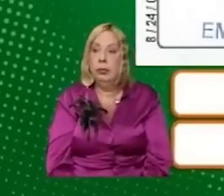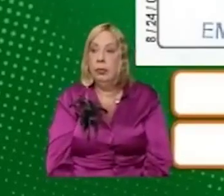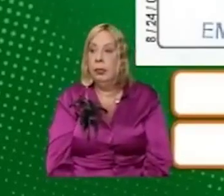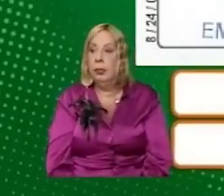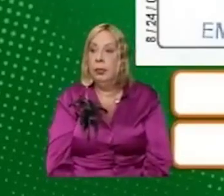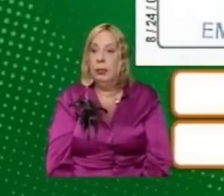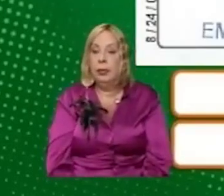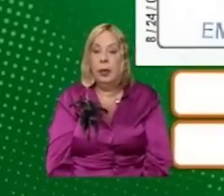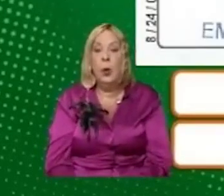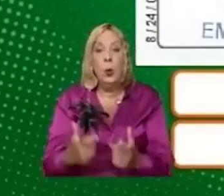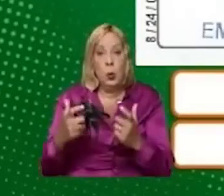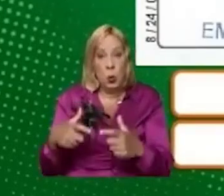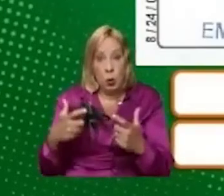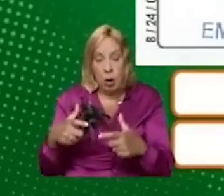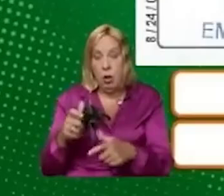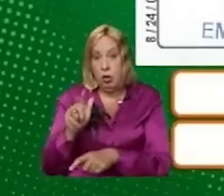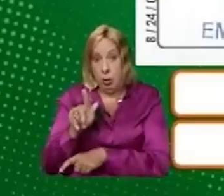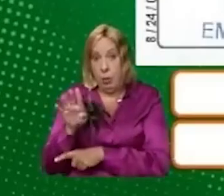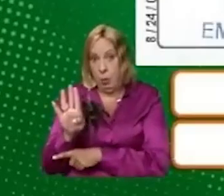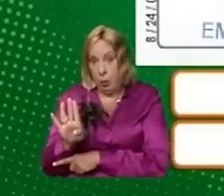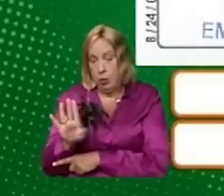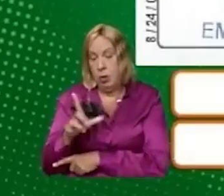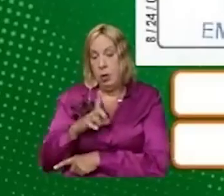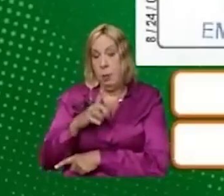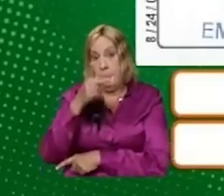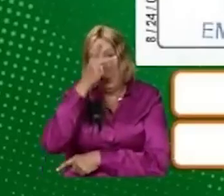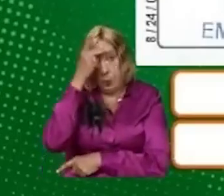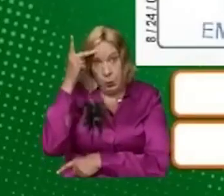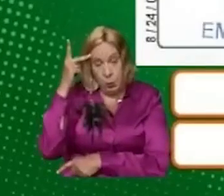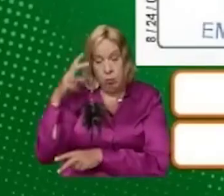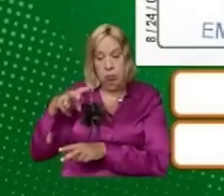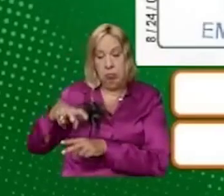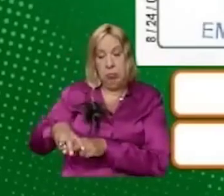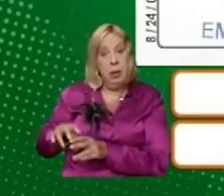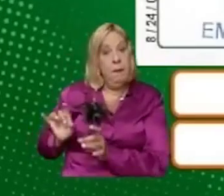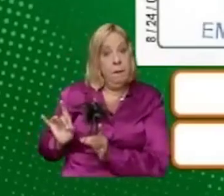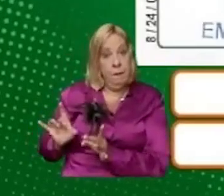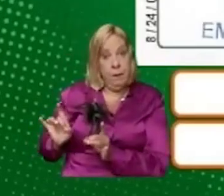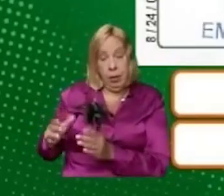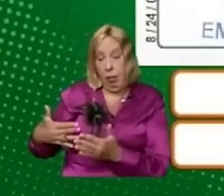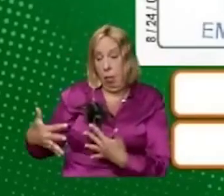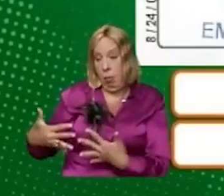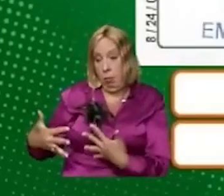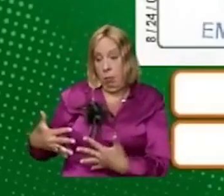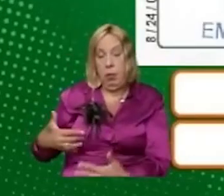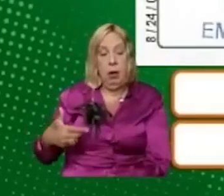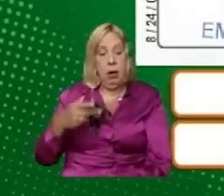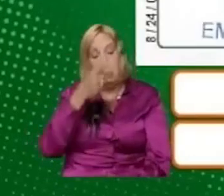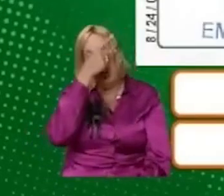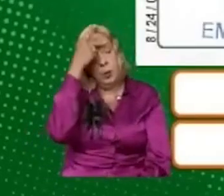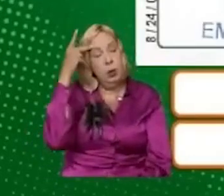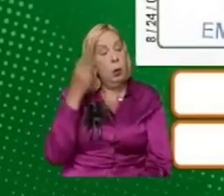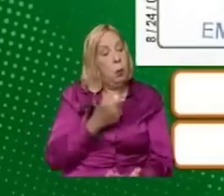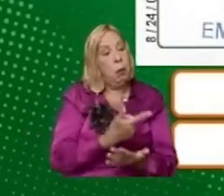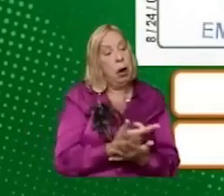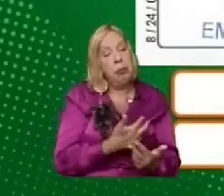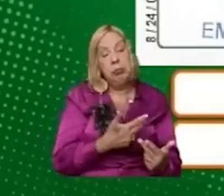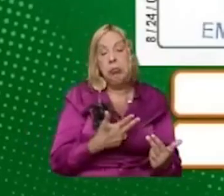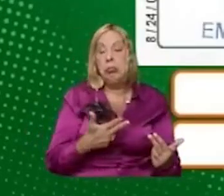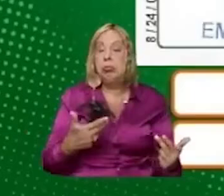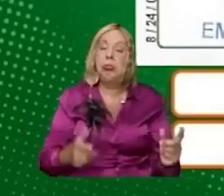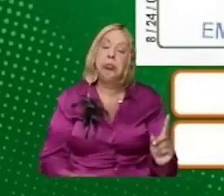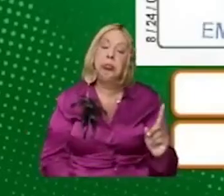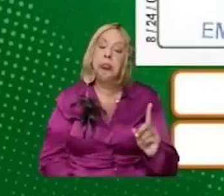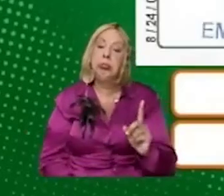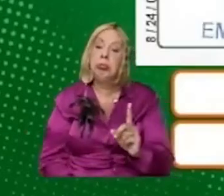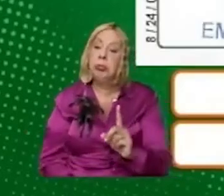certeza no que eu vou falar. Duvido que você foi fazer compras e já saiu alguma vez com um prêmio de 15 mil reais. Eu